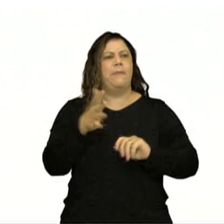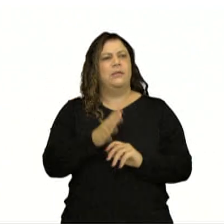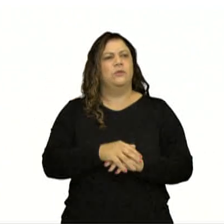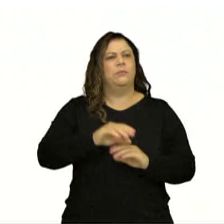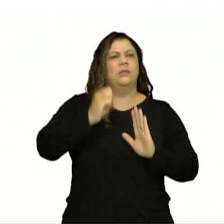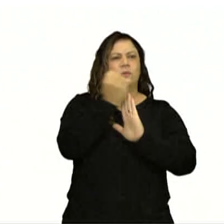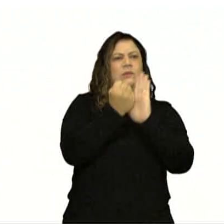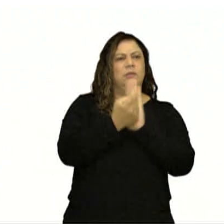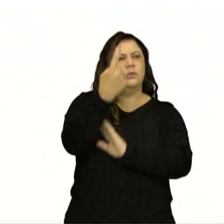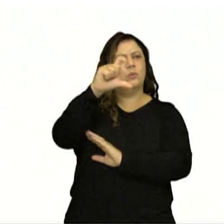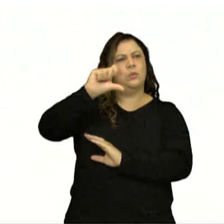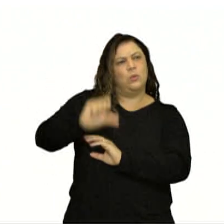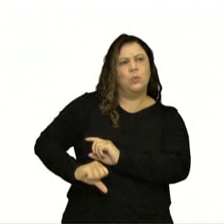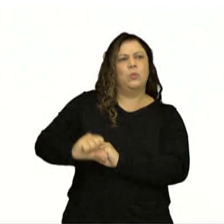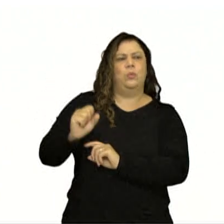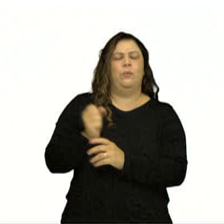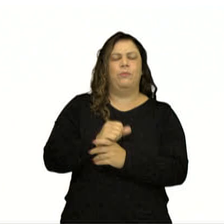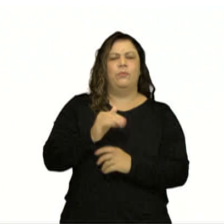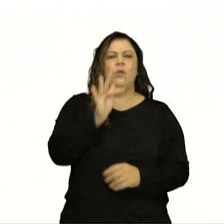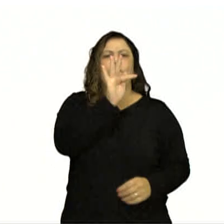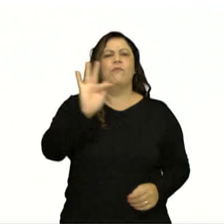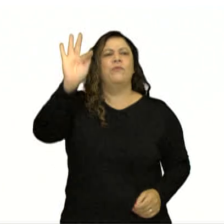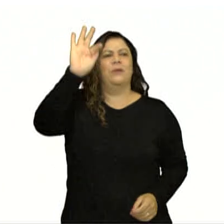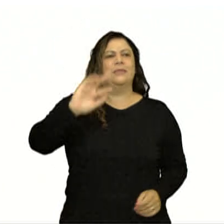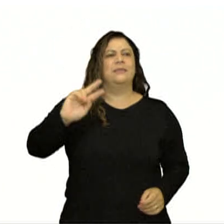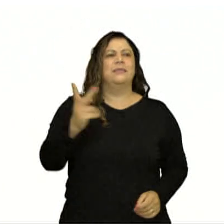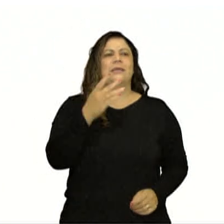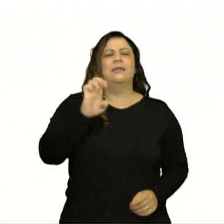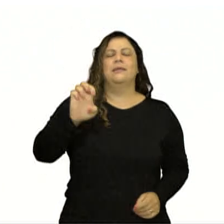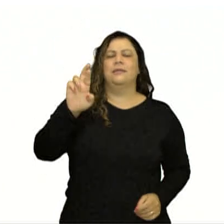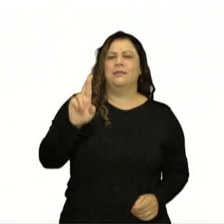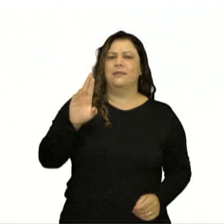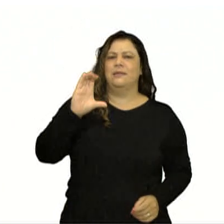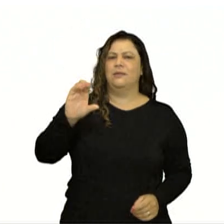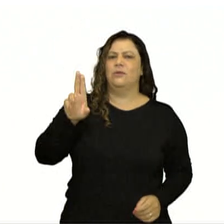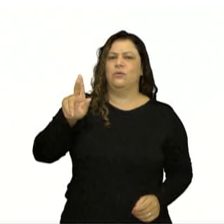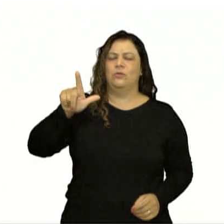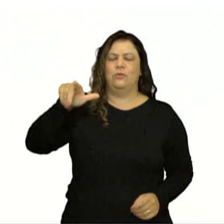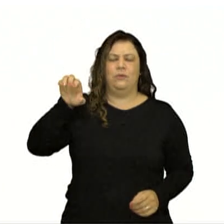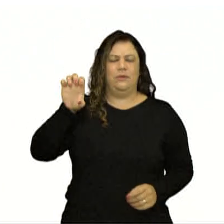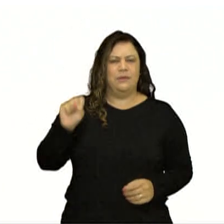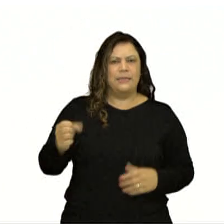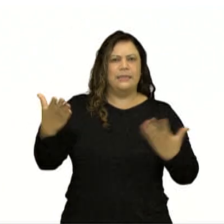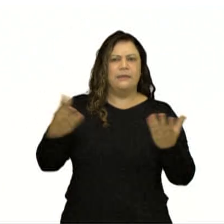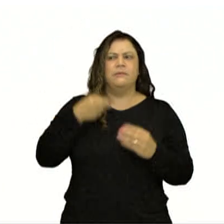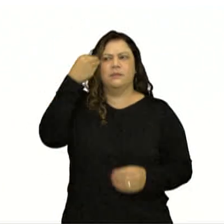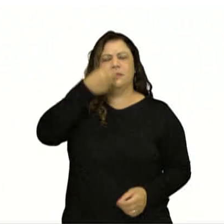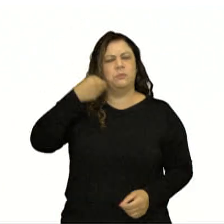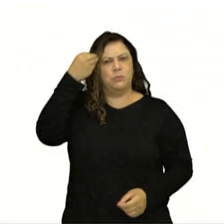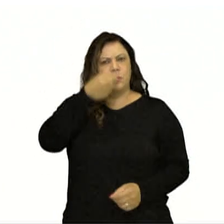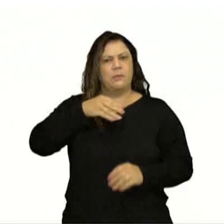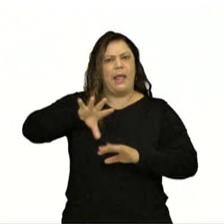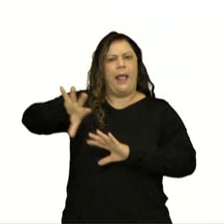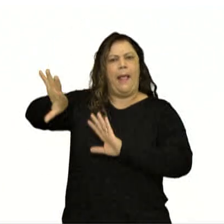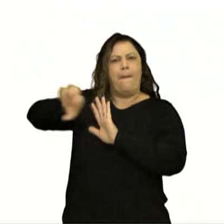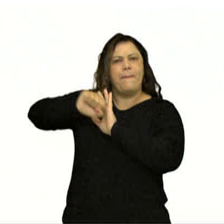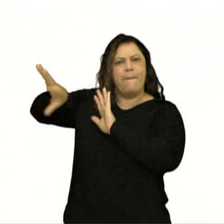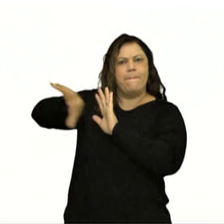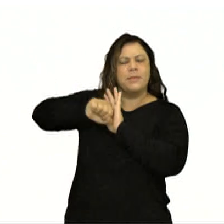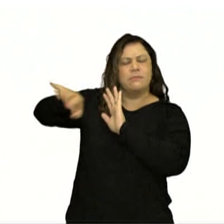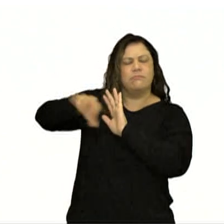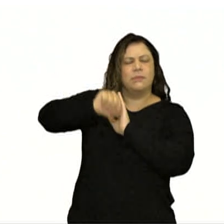Hercules Florence fez experiências com processos de captação e fixação de imagens usando